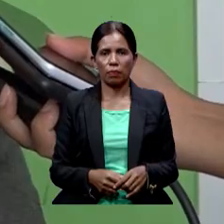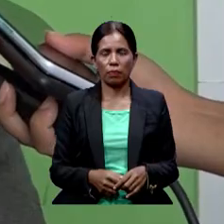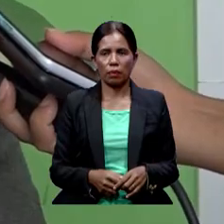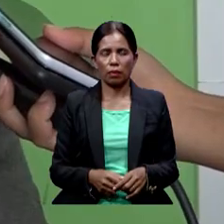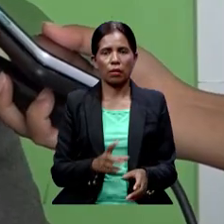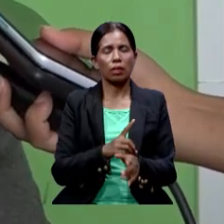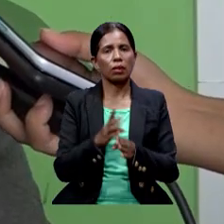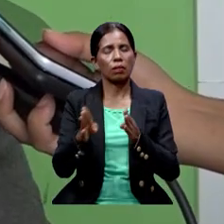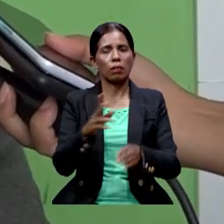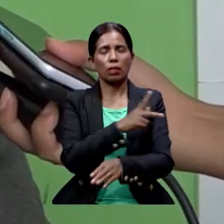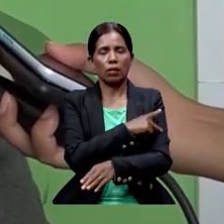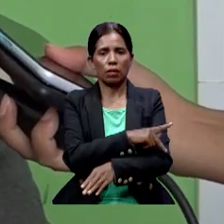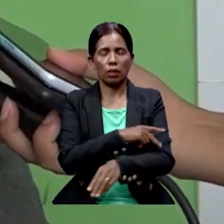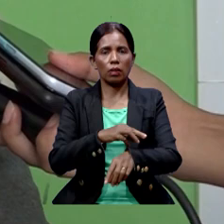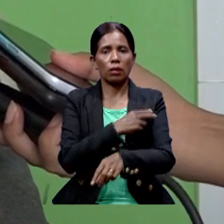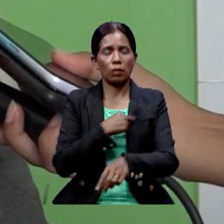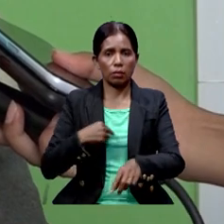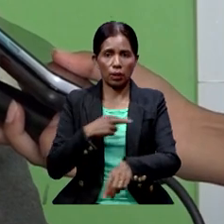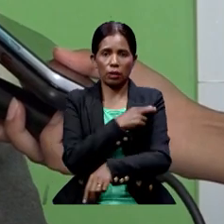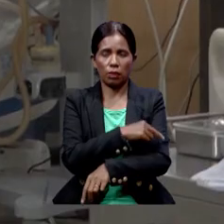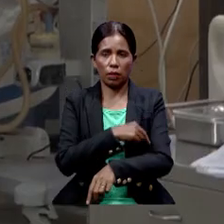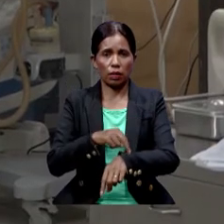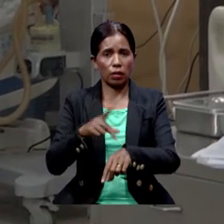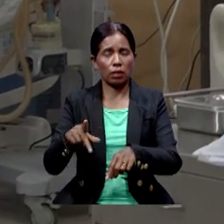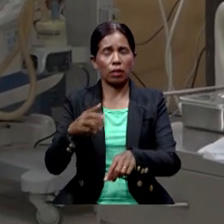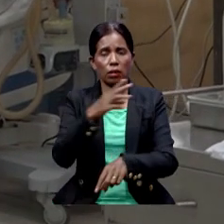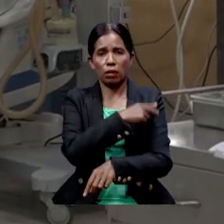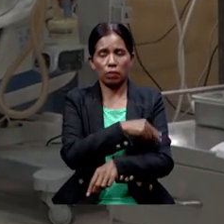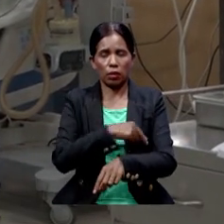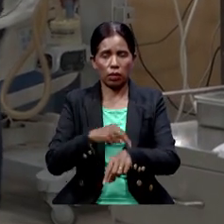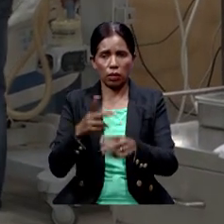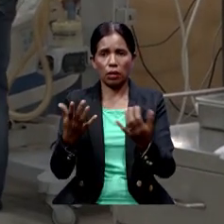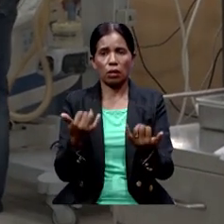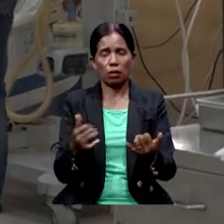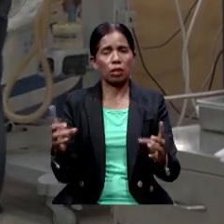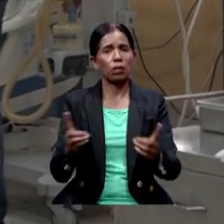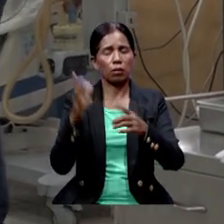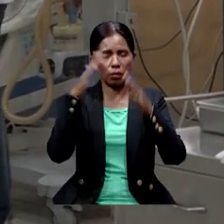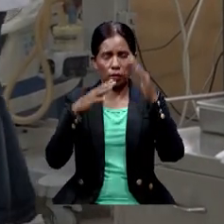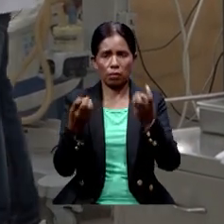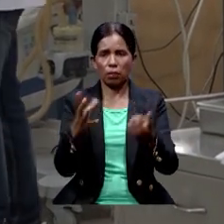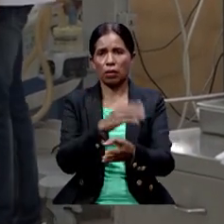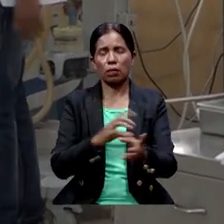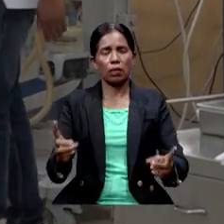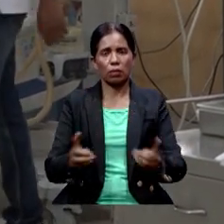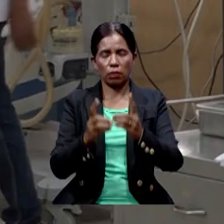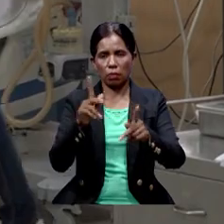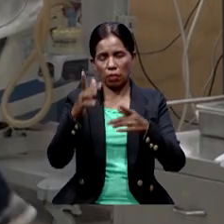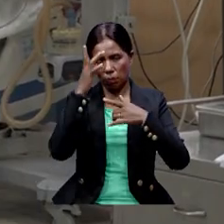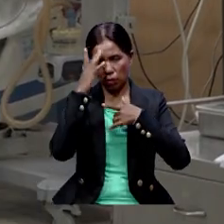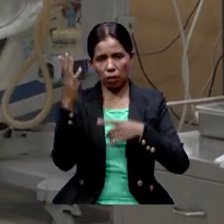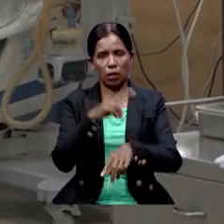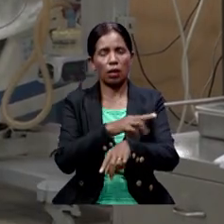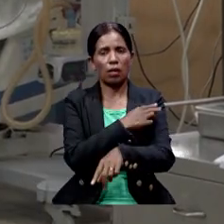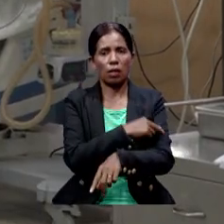Diretor Clínico Hospital Nacional Marcelino Correa atenden situação Hospital Nacional da Daune a soro problema barak atu atende paciente hanesan falta estoca e